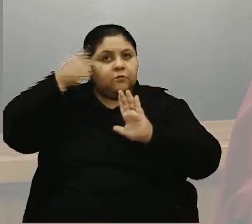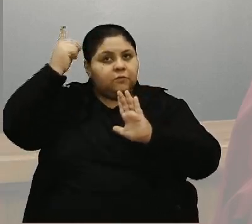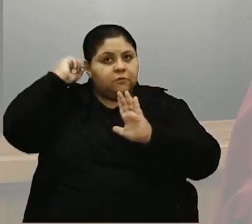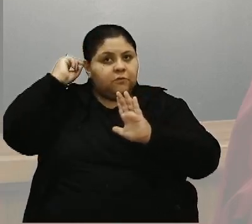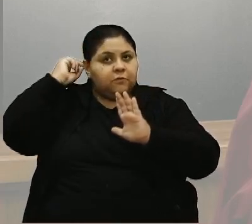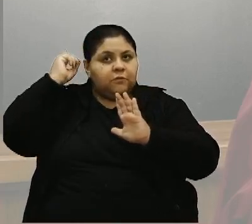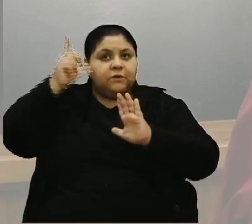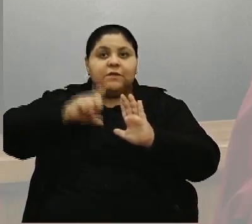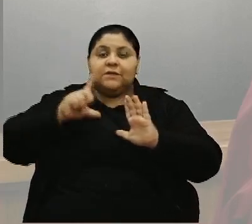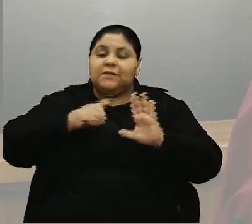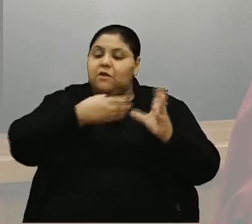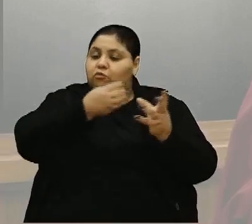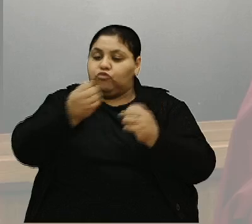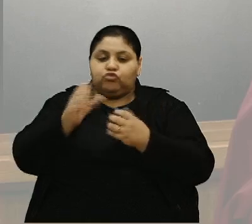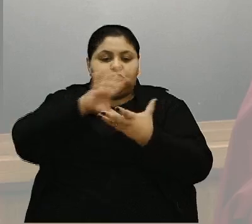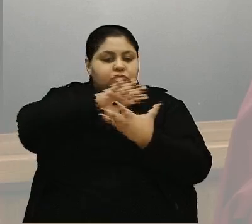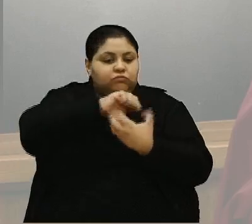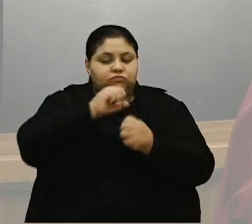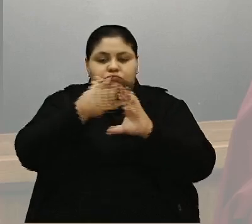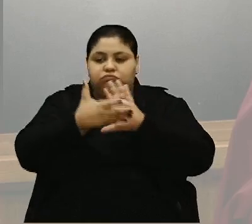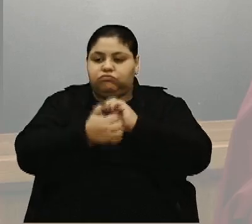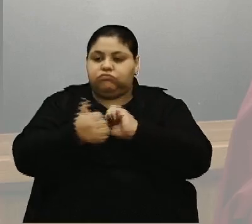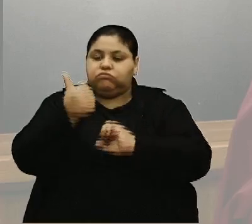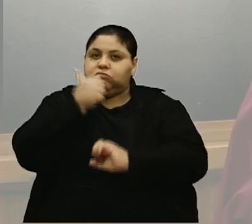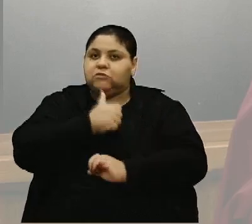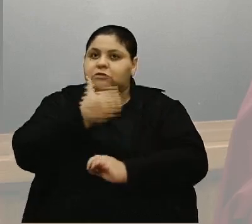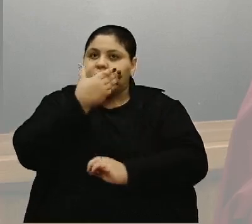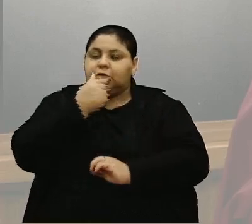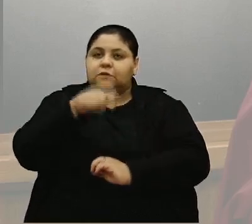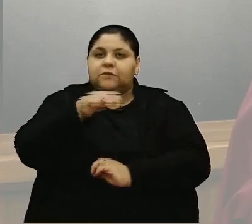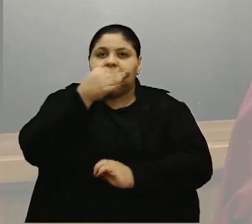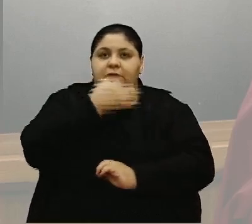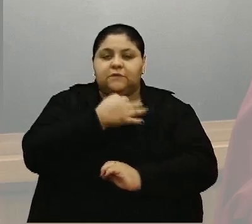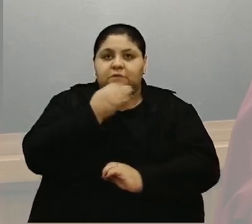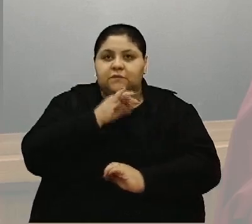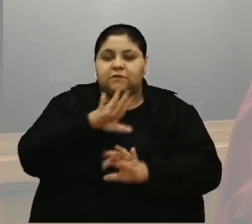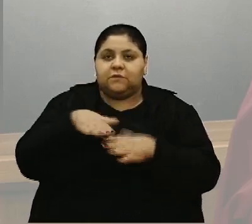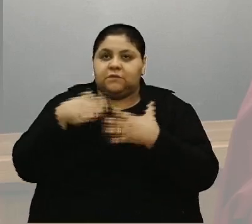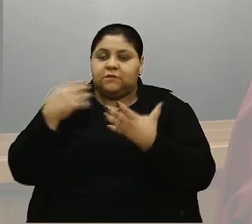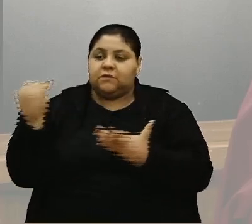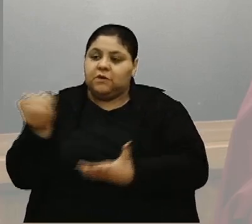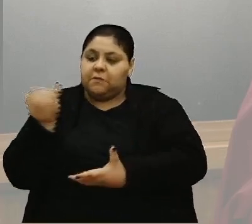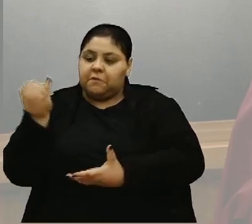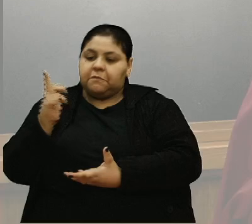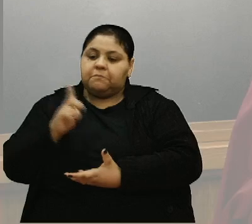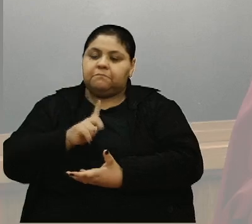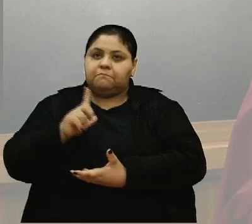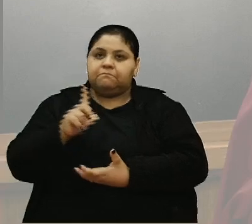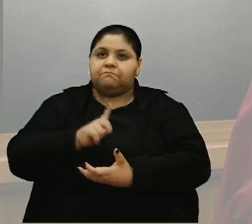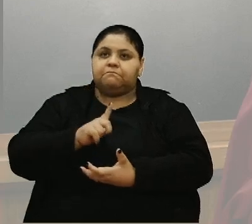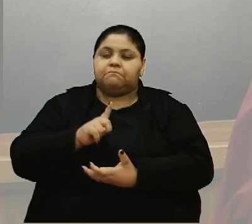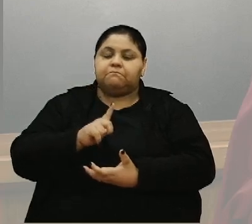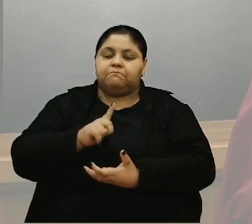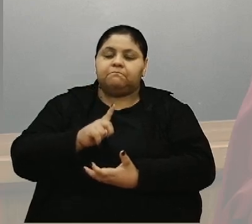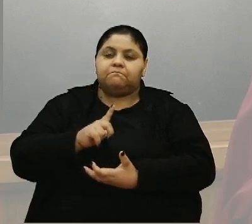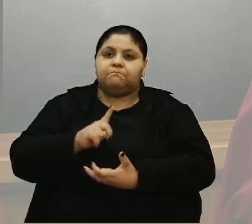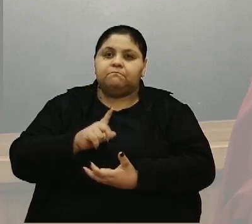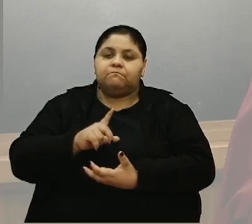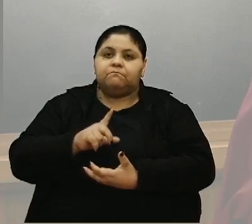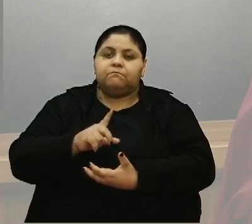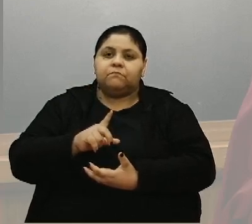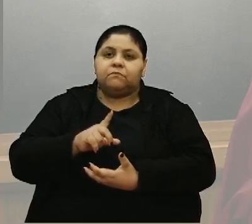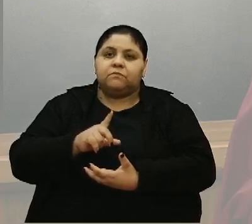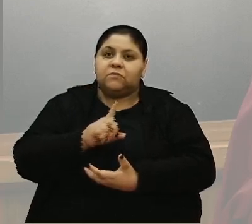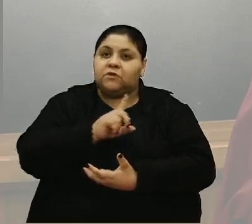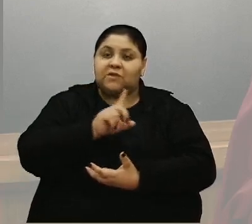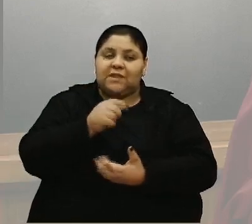muitos artesãos e artesãs aqui em Caxias. Então, é importante que tivesse de forma